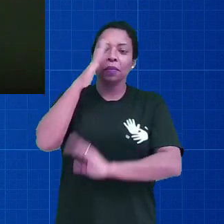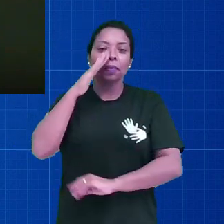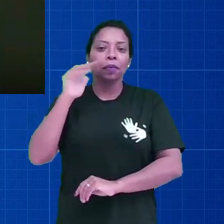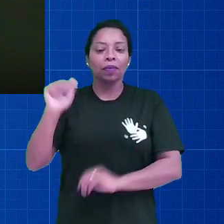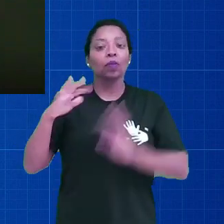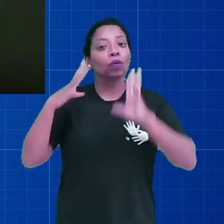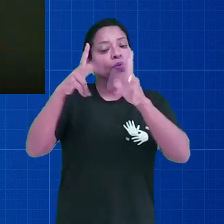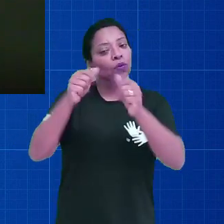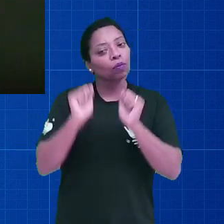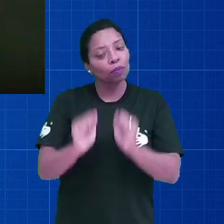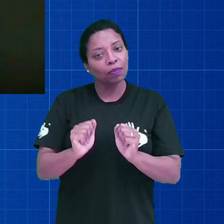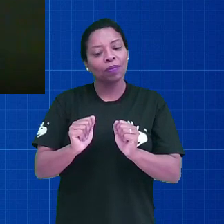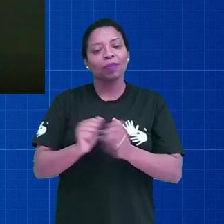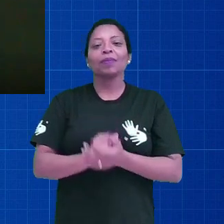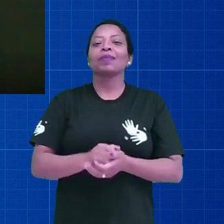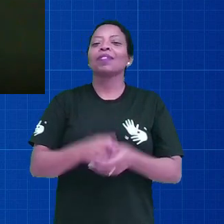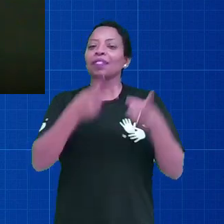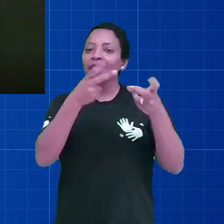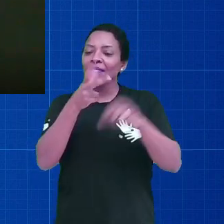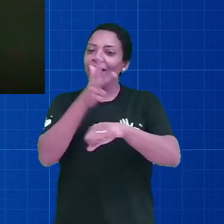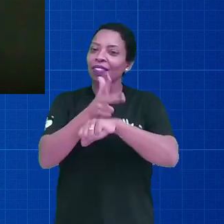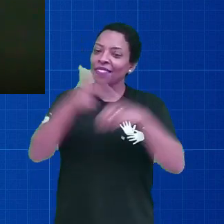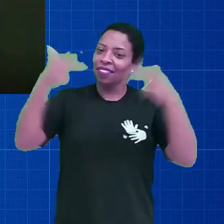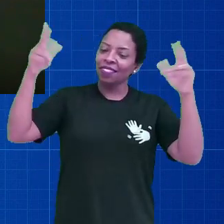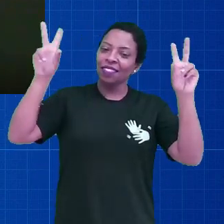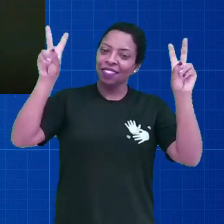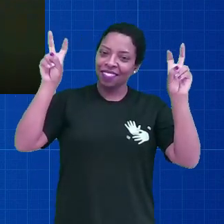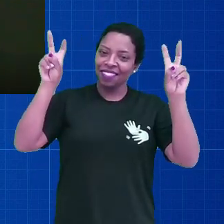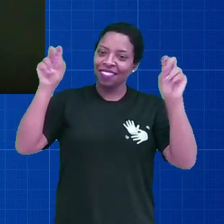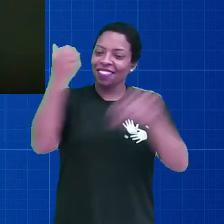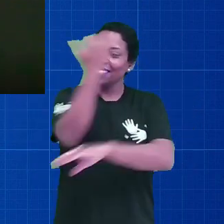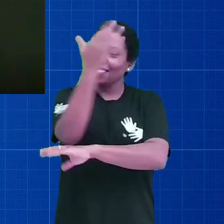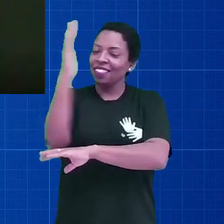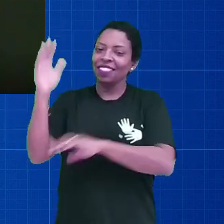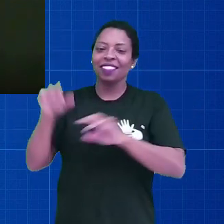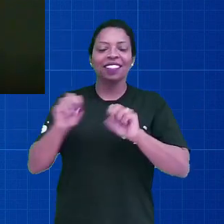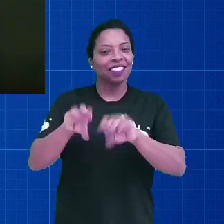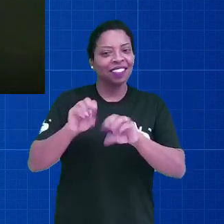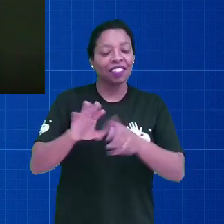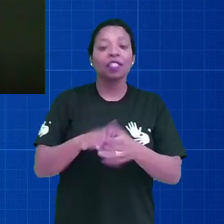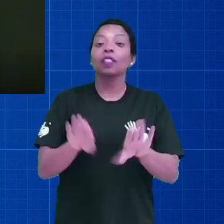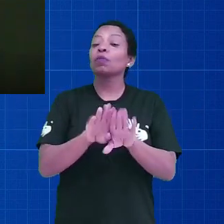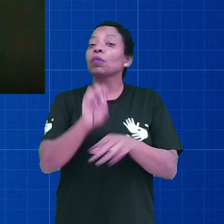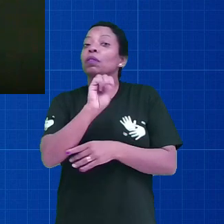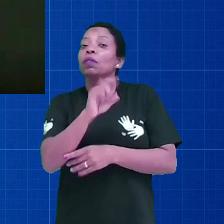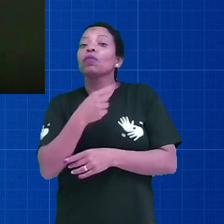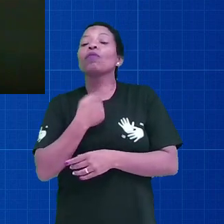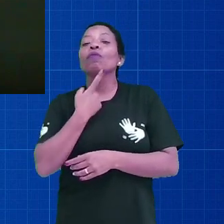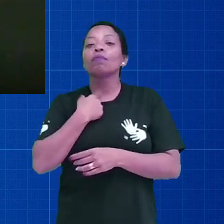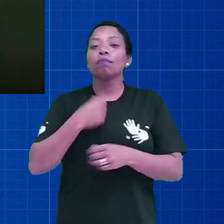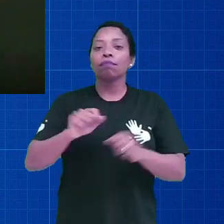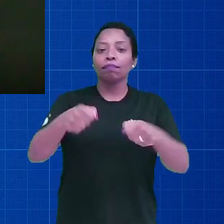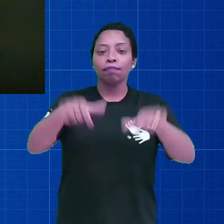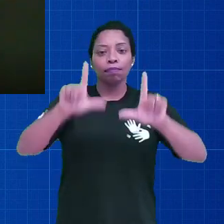acesso a todos os interessados sobre a temática. E que também, quem desejar a certificação, esse